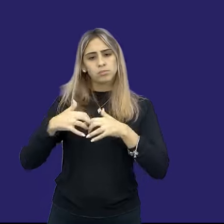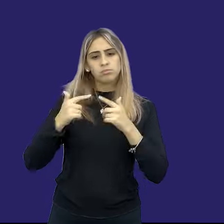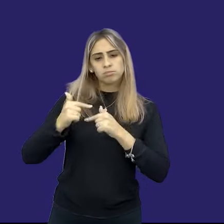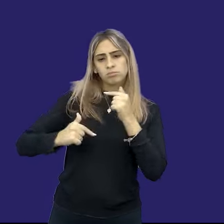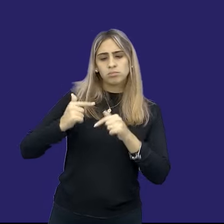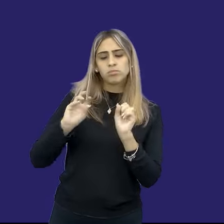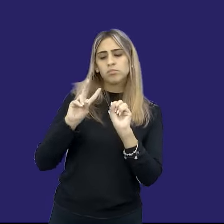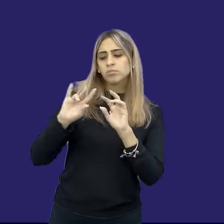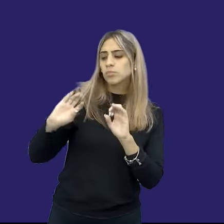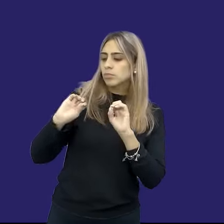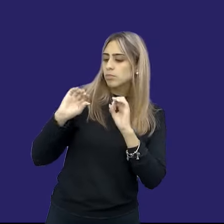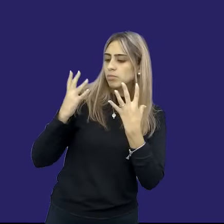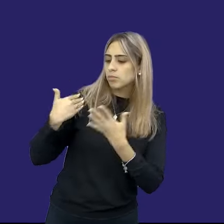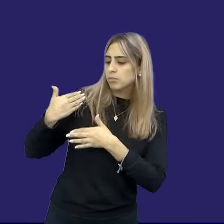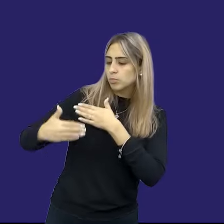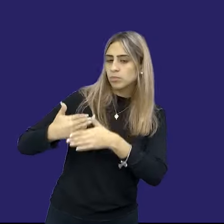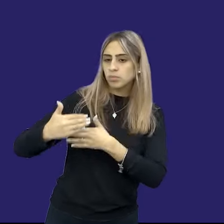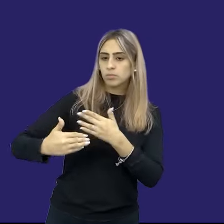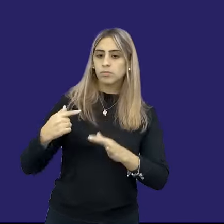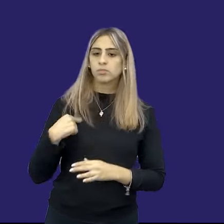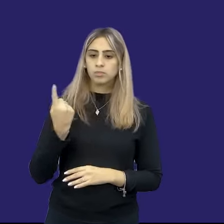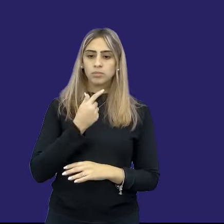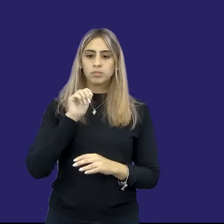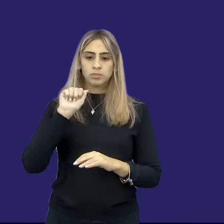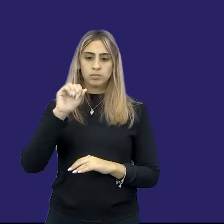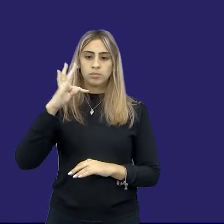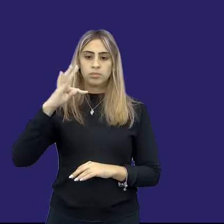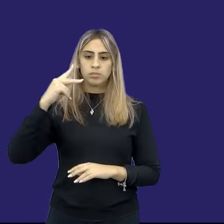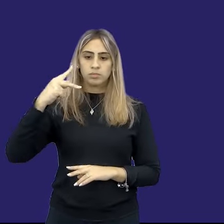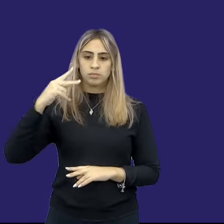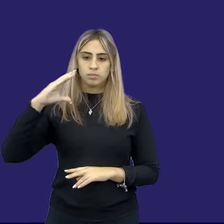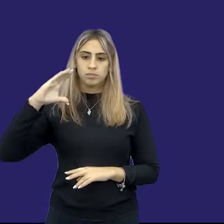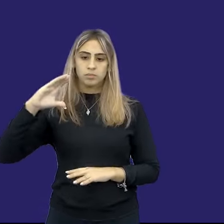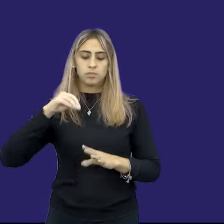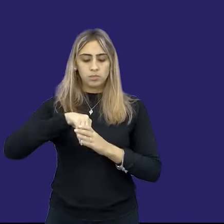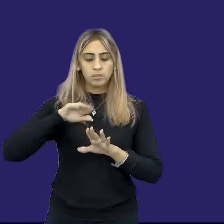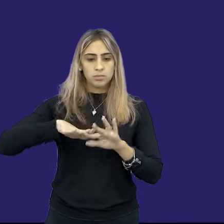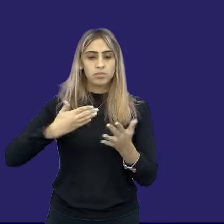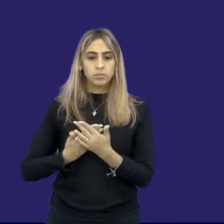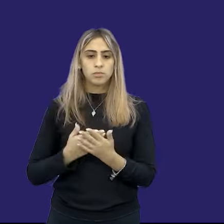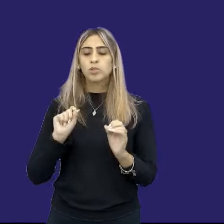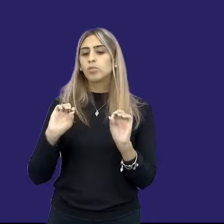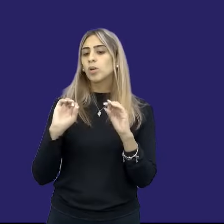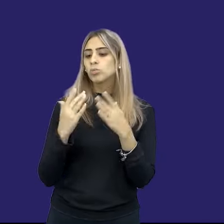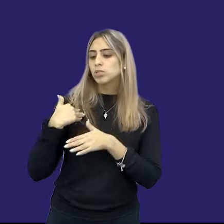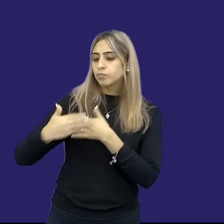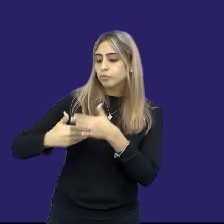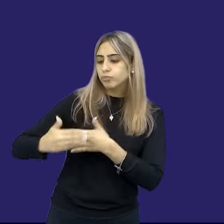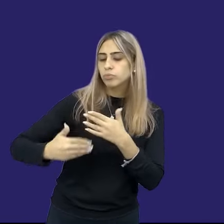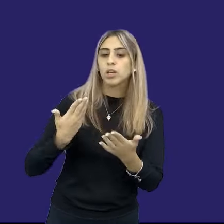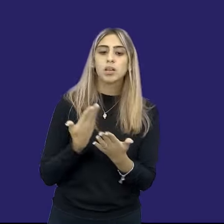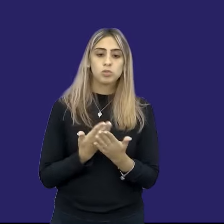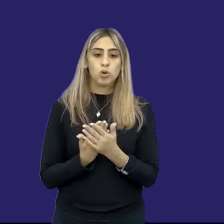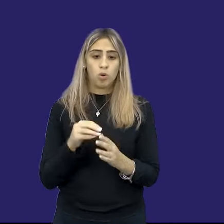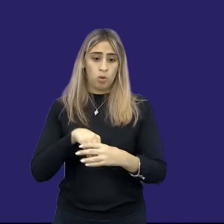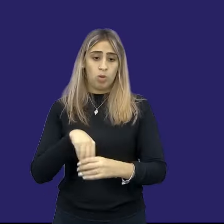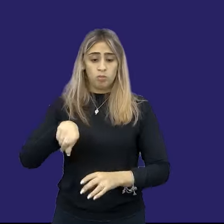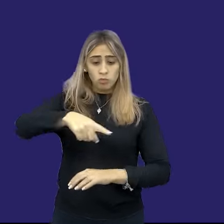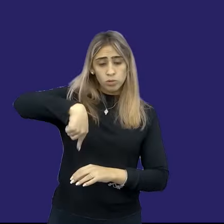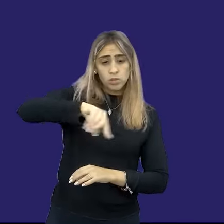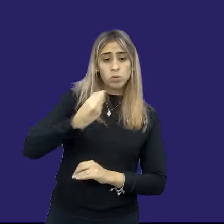que vai acontecer na ATPC da escola, né, o desdobramento da ATPC da escola, em que vocês,